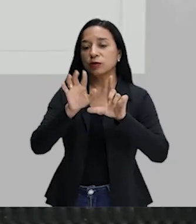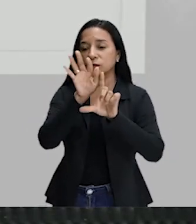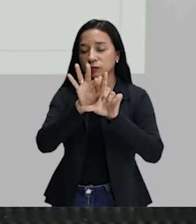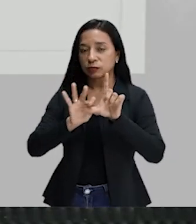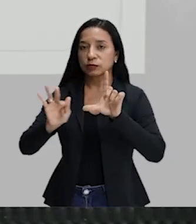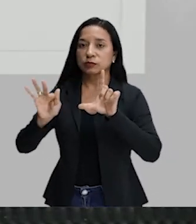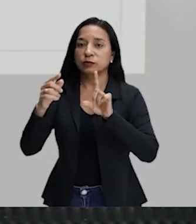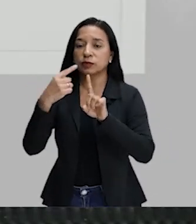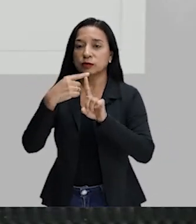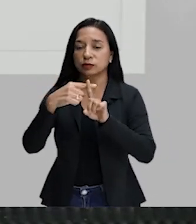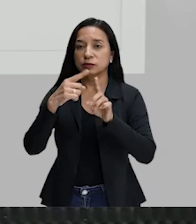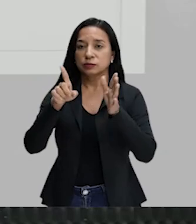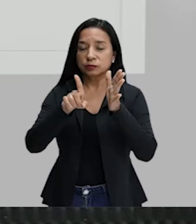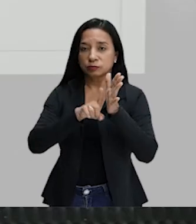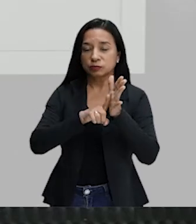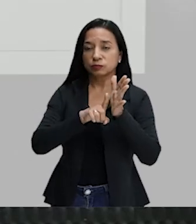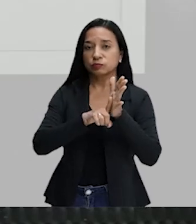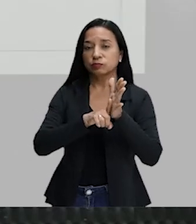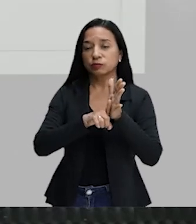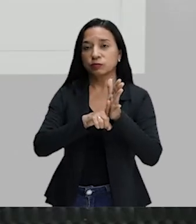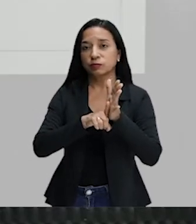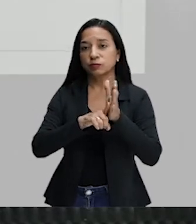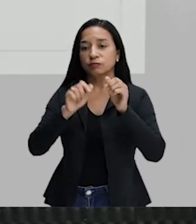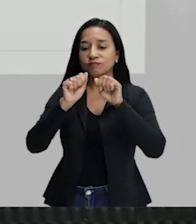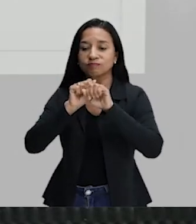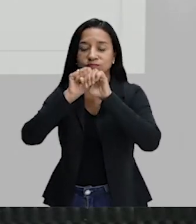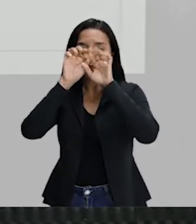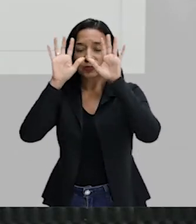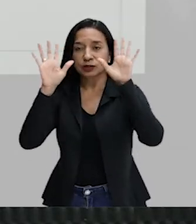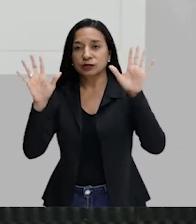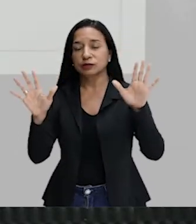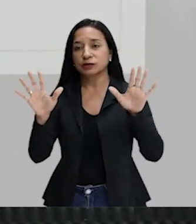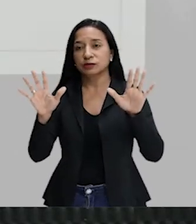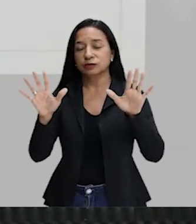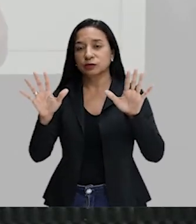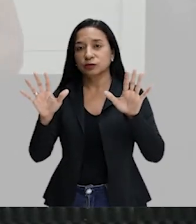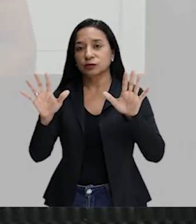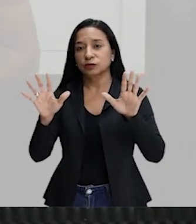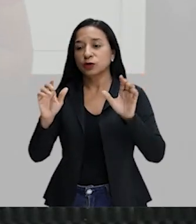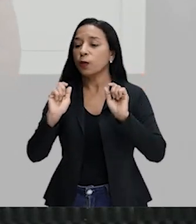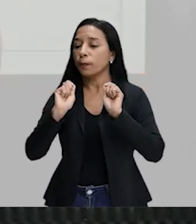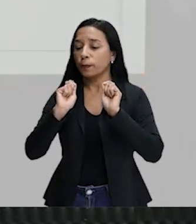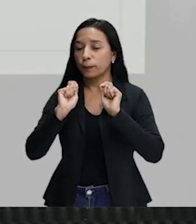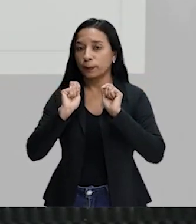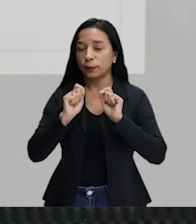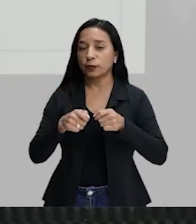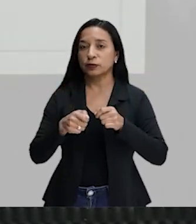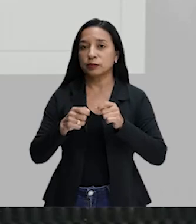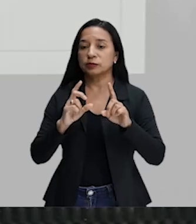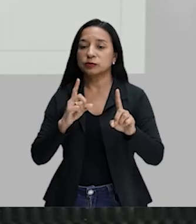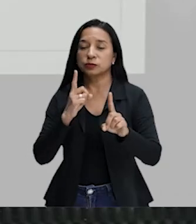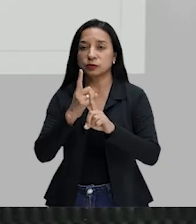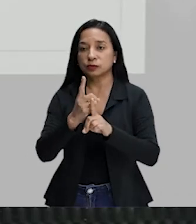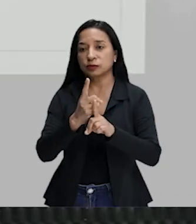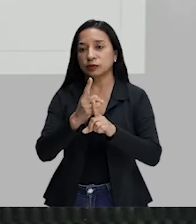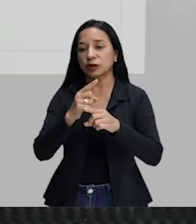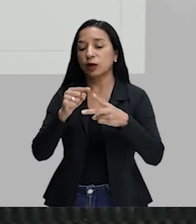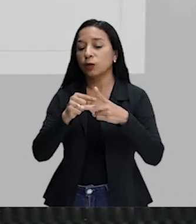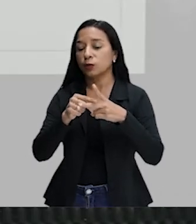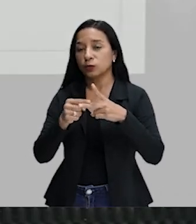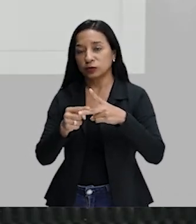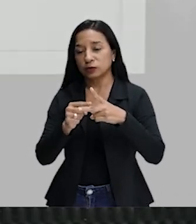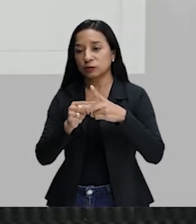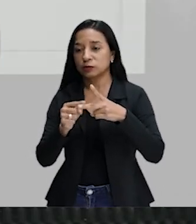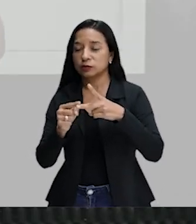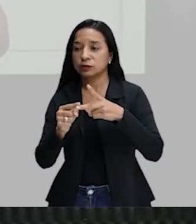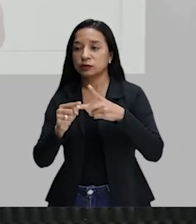da subtração de arcos, isso abre um pouco o leque de possibilidades de eu encontrar o seno, o cosseno e